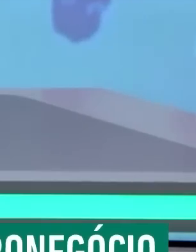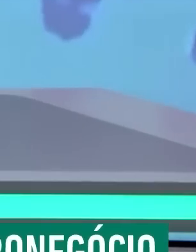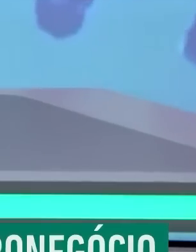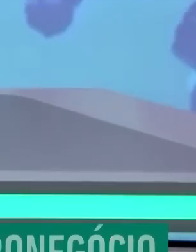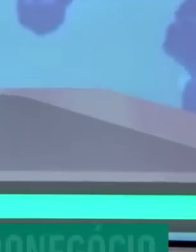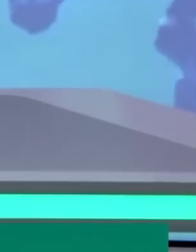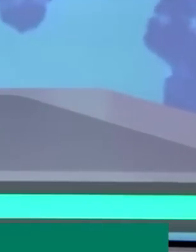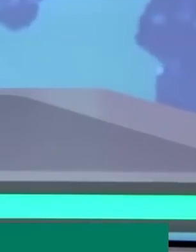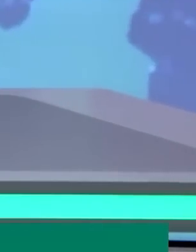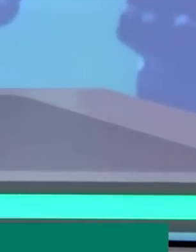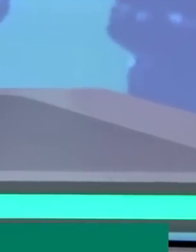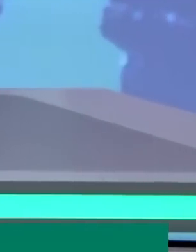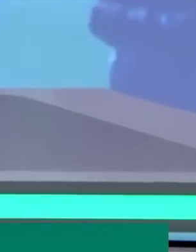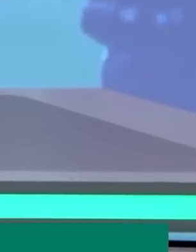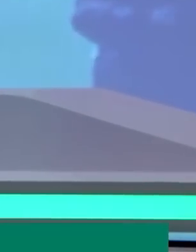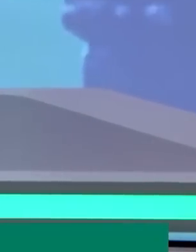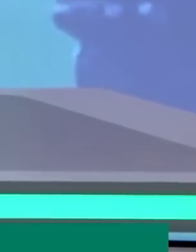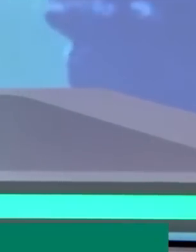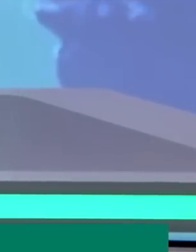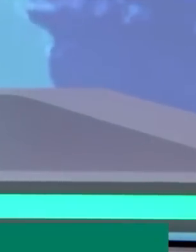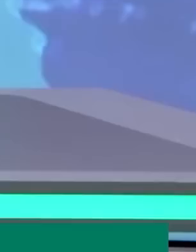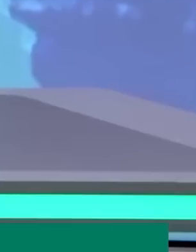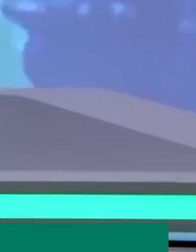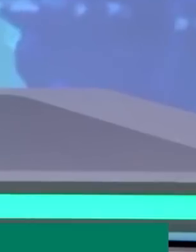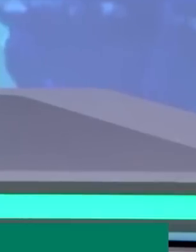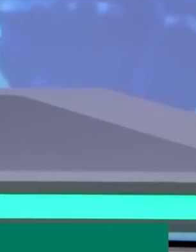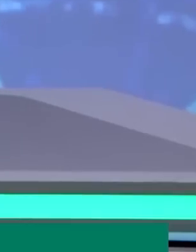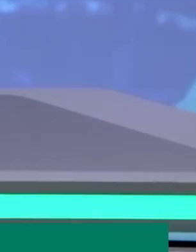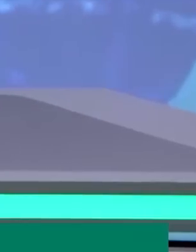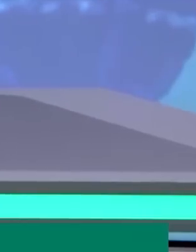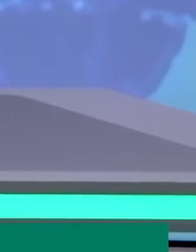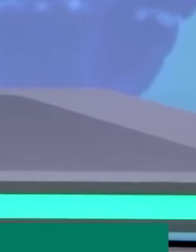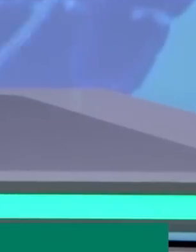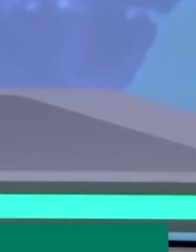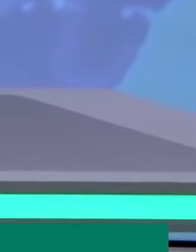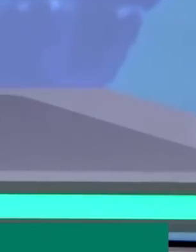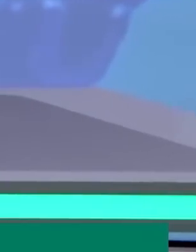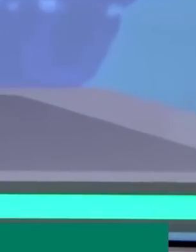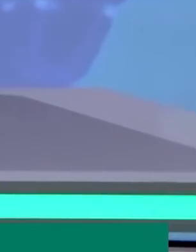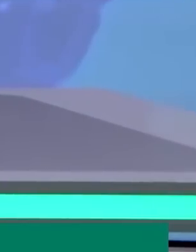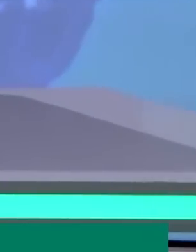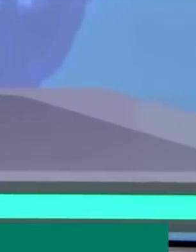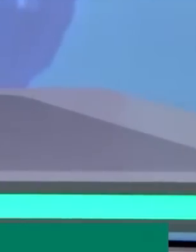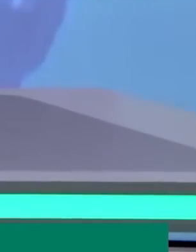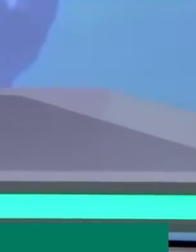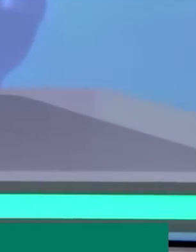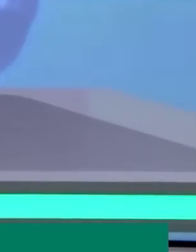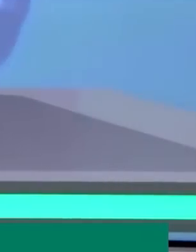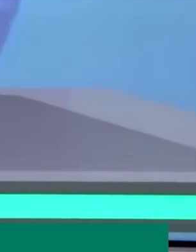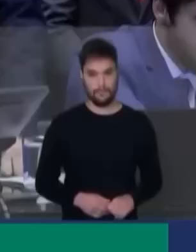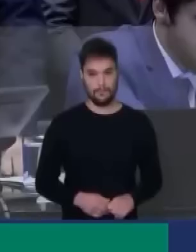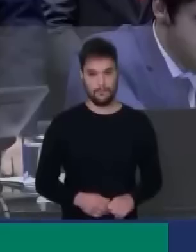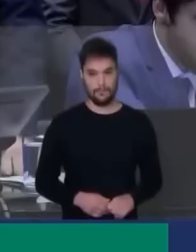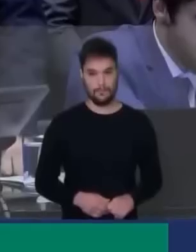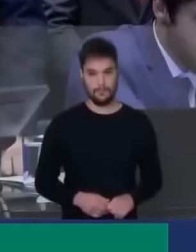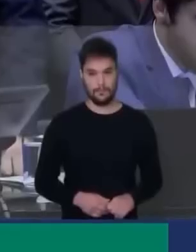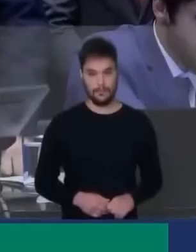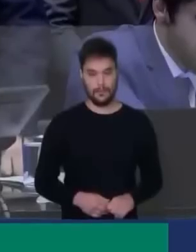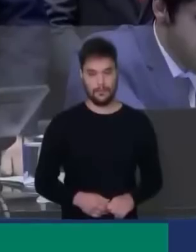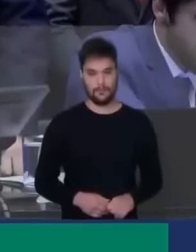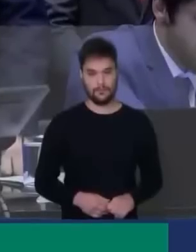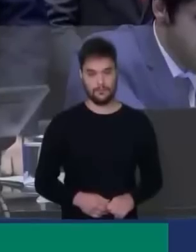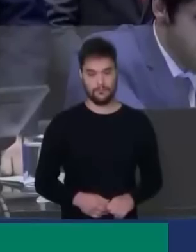A Câmara dos Deputados aprovou em primeiro e segundo turno o texto base da proposta de